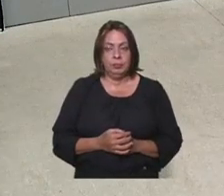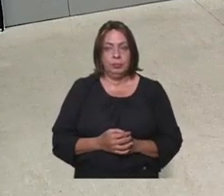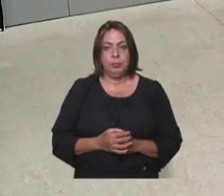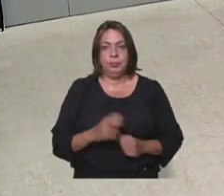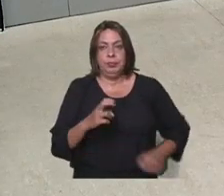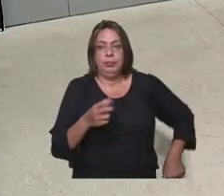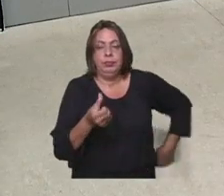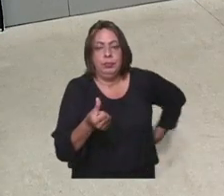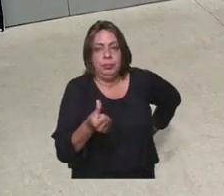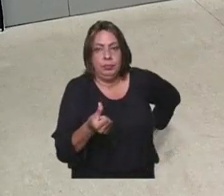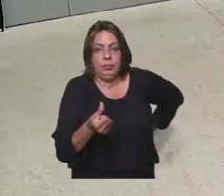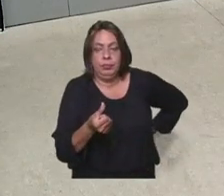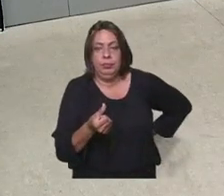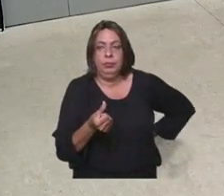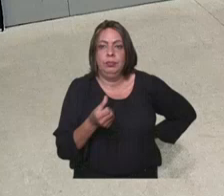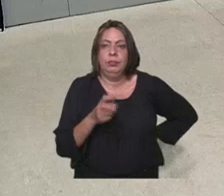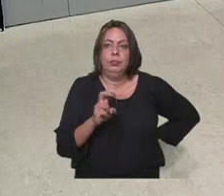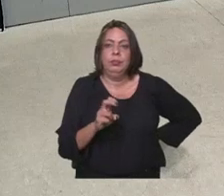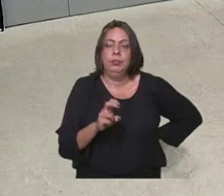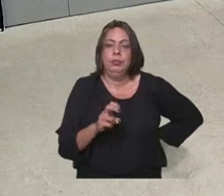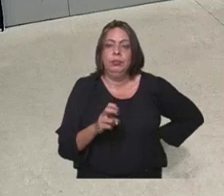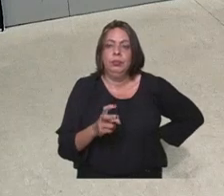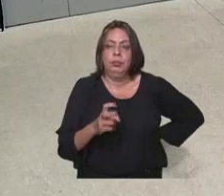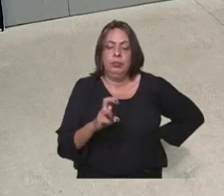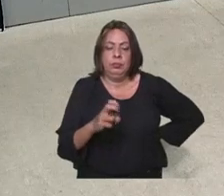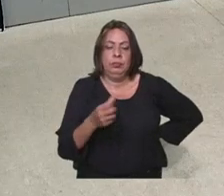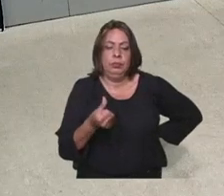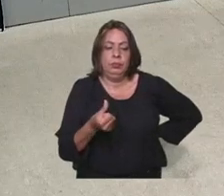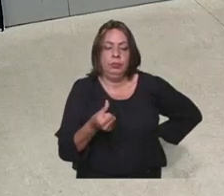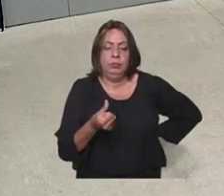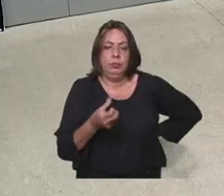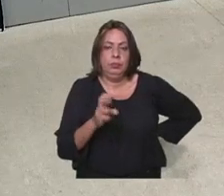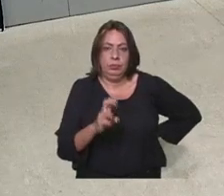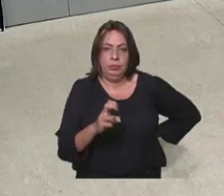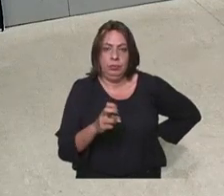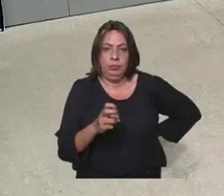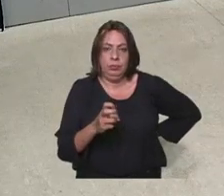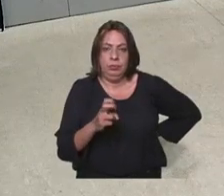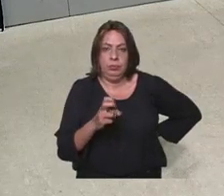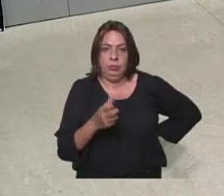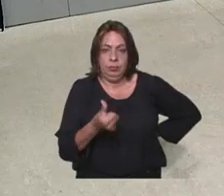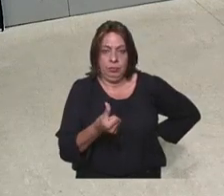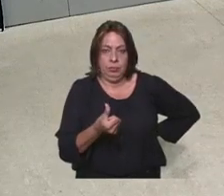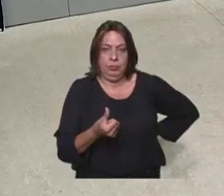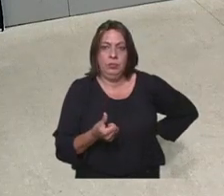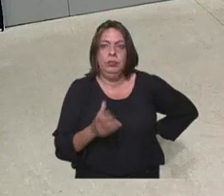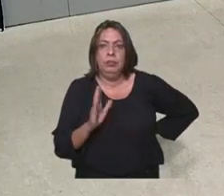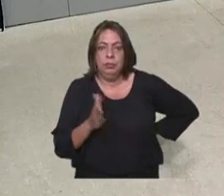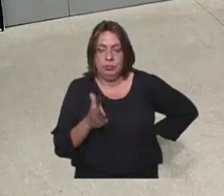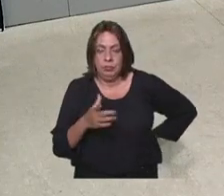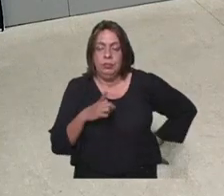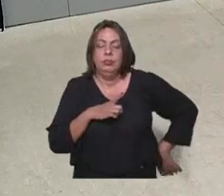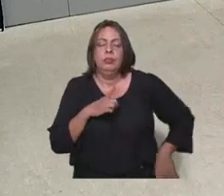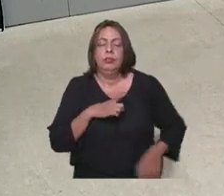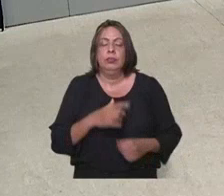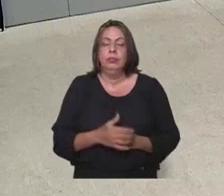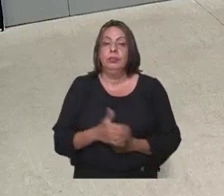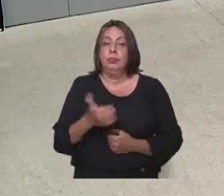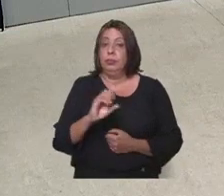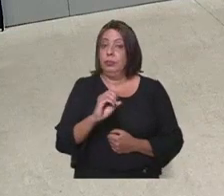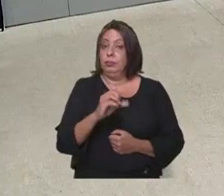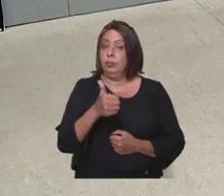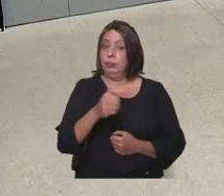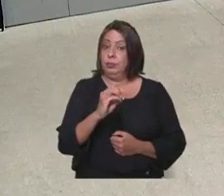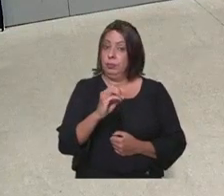sobe agora número 56, 56, 56. Já tem bolinha para anunciar e a de